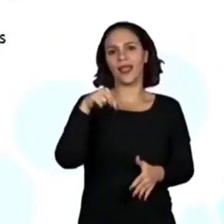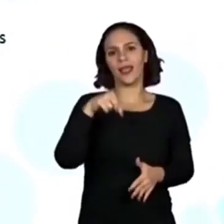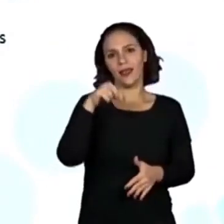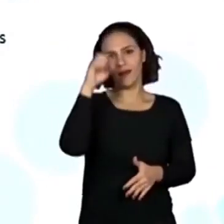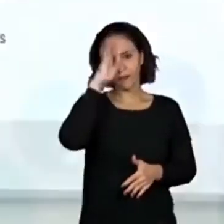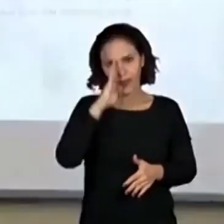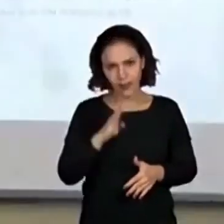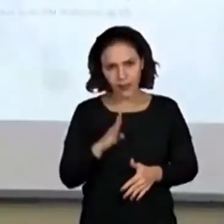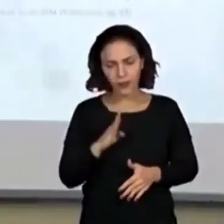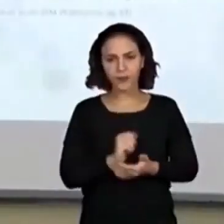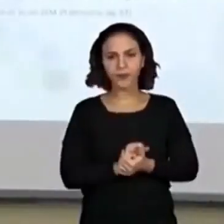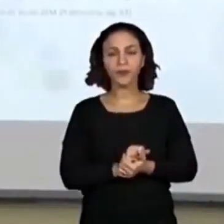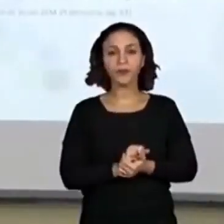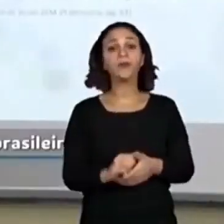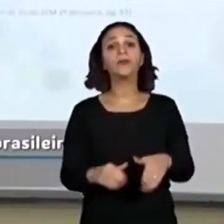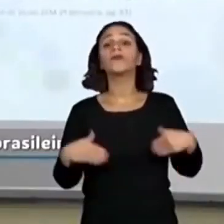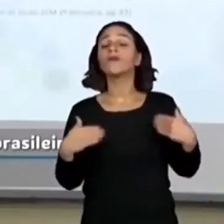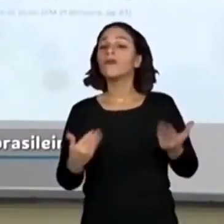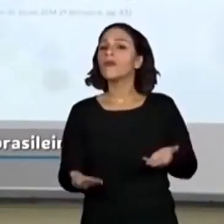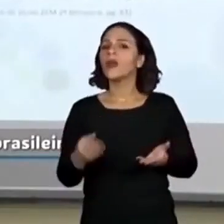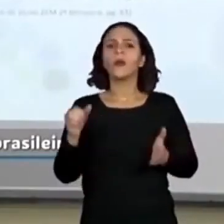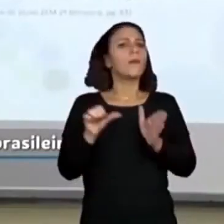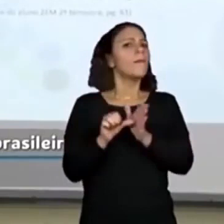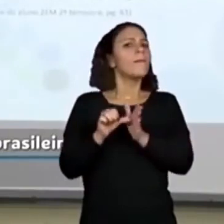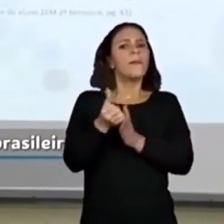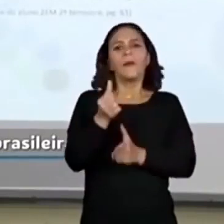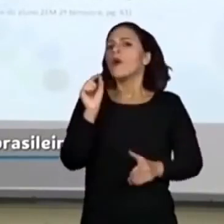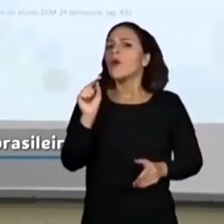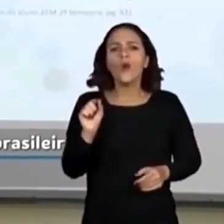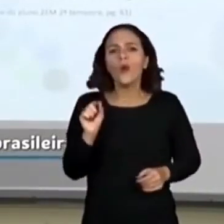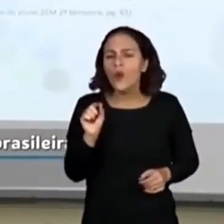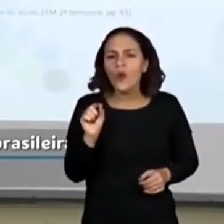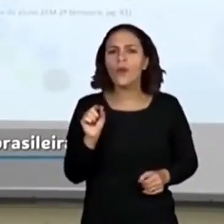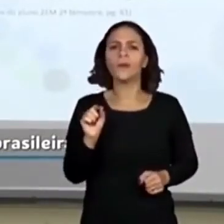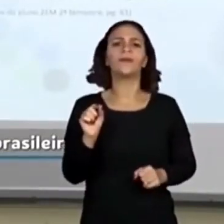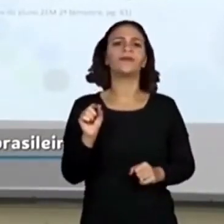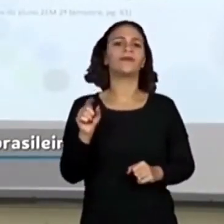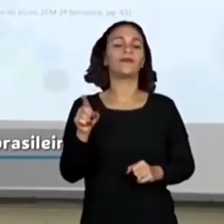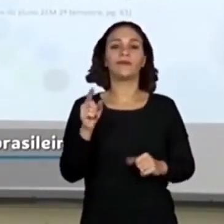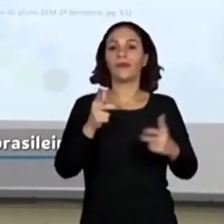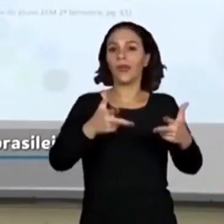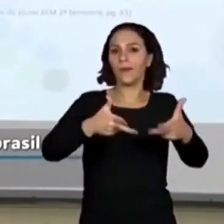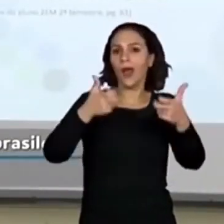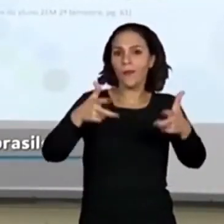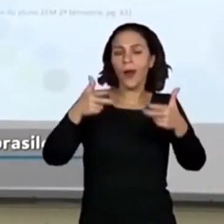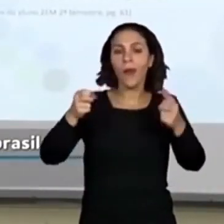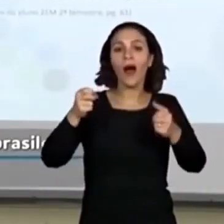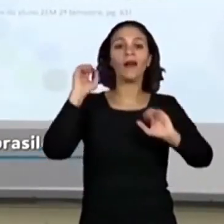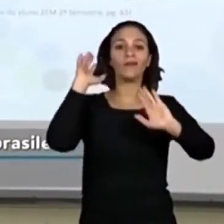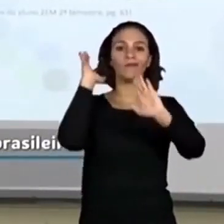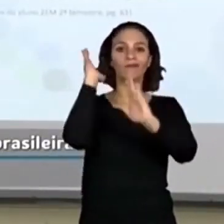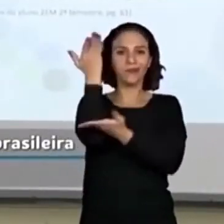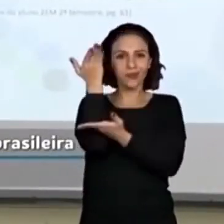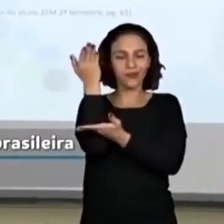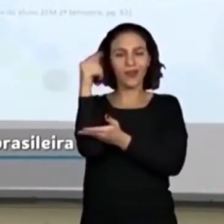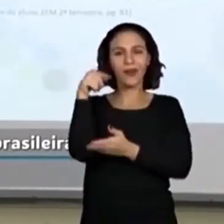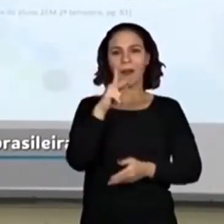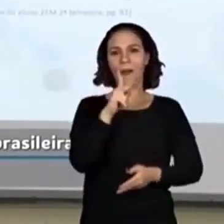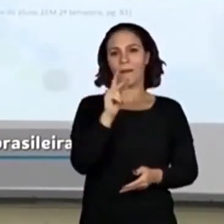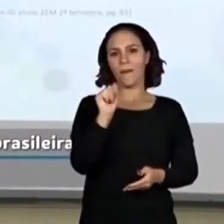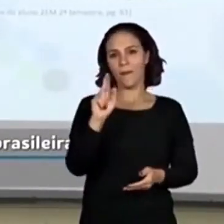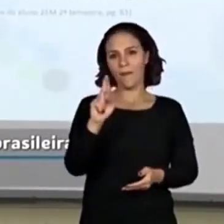país. Então, a primeira atividade foi envolvida com a exploração de pau-brasil,